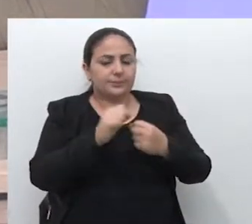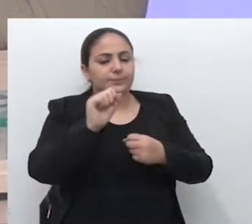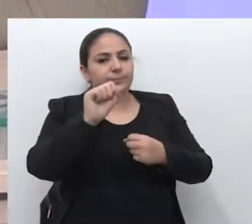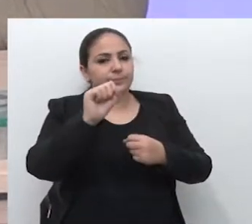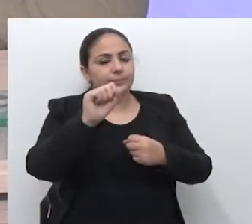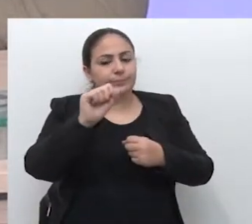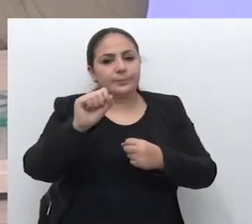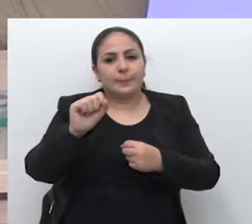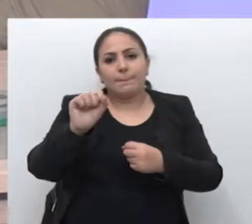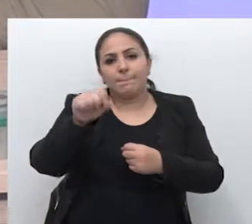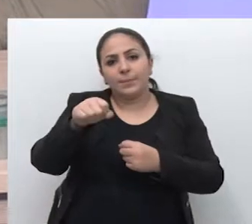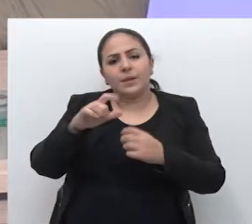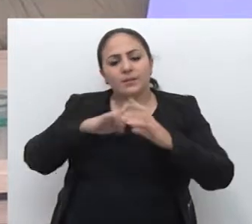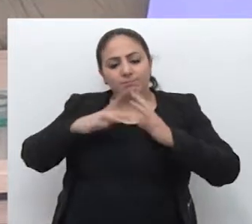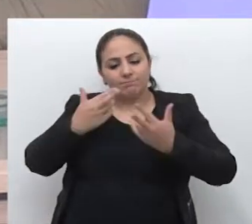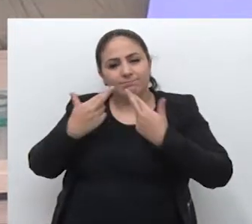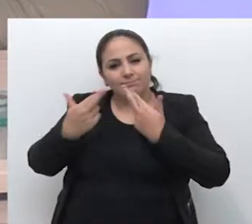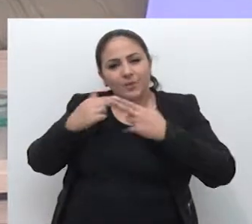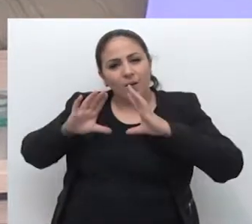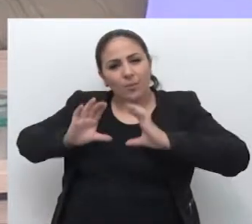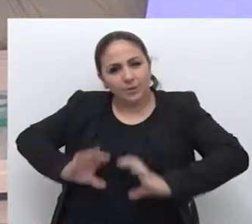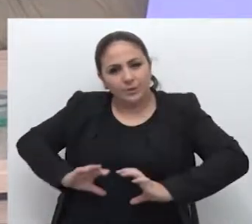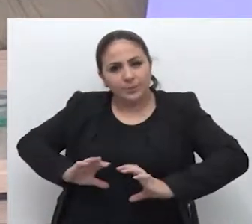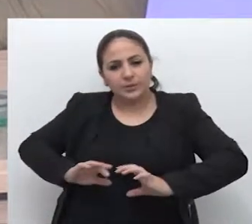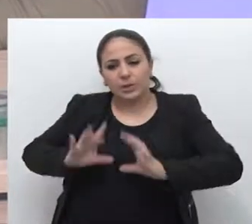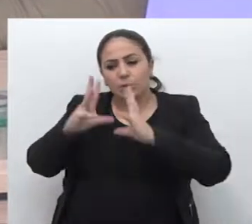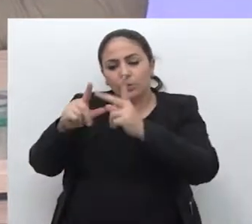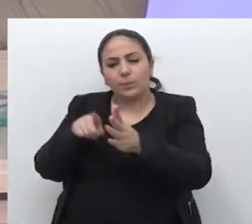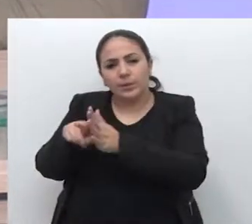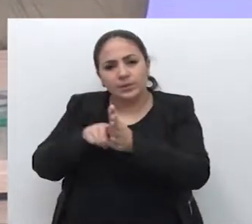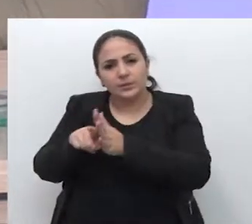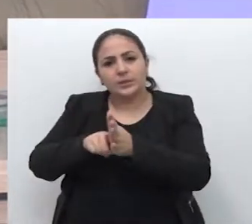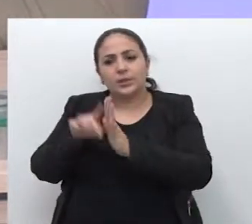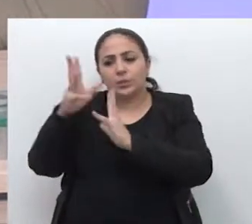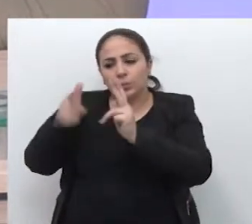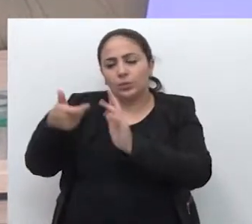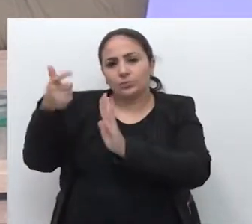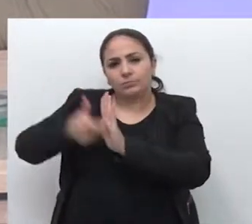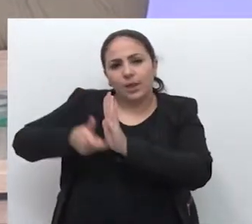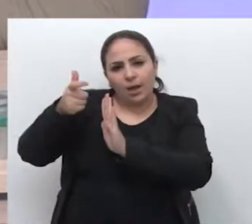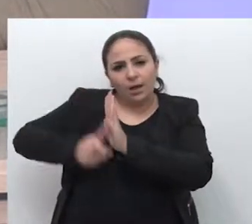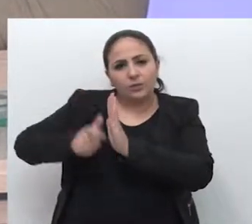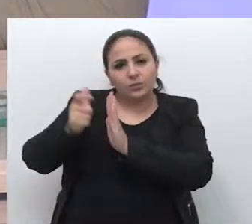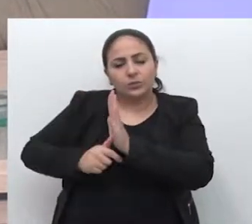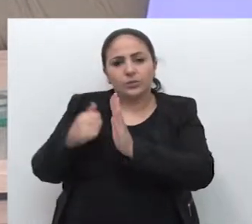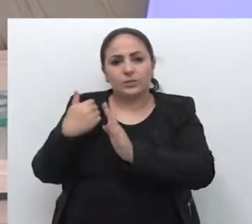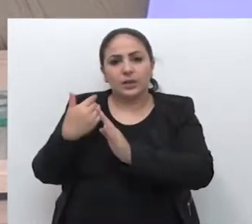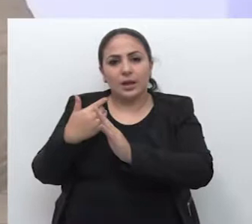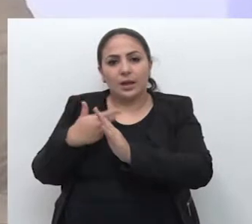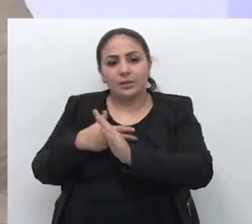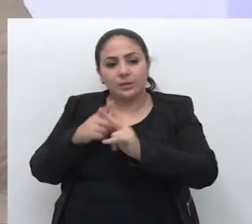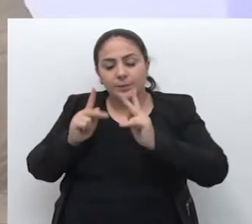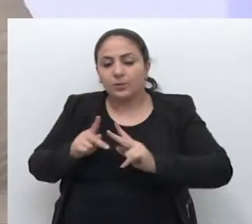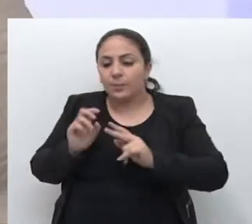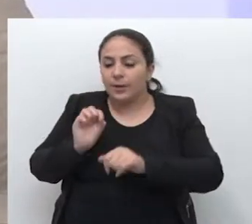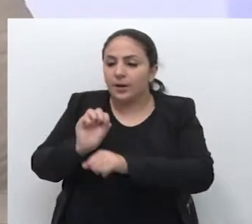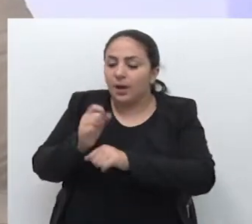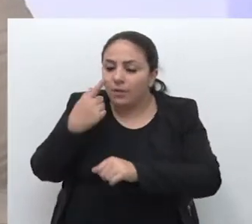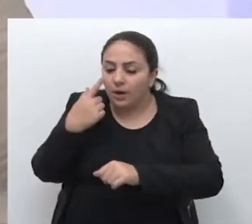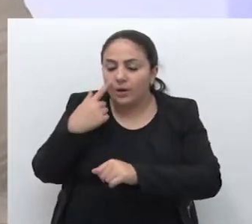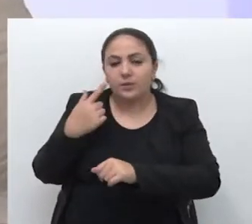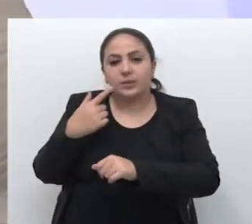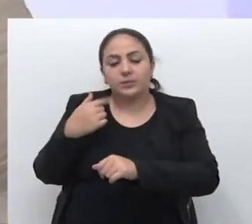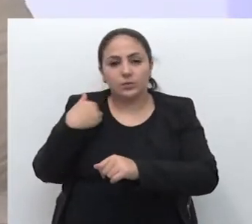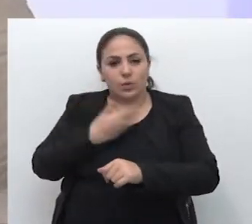questão da imprudência tem a ver com o comportamento, né? E todas as pesquisas, todas as abordagens que se